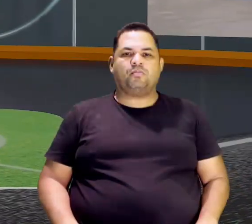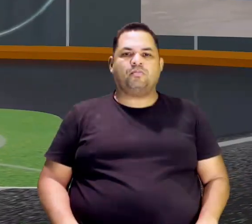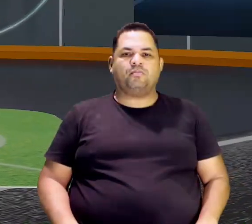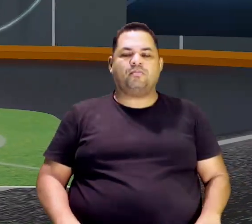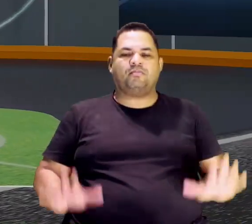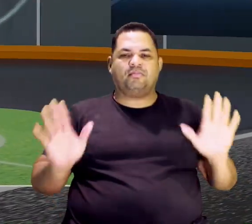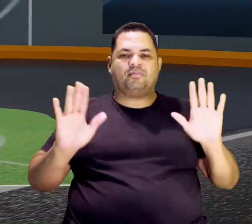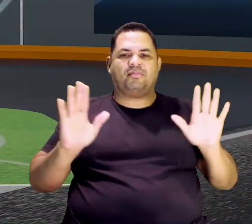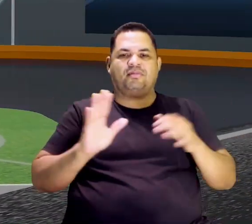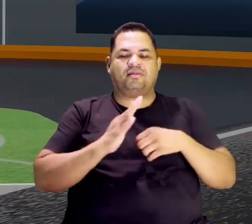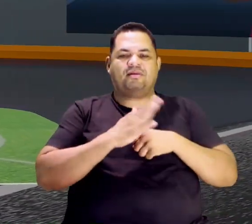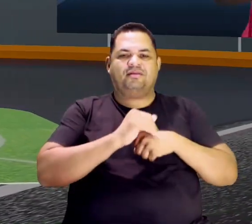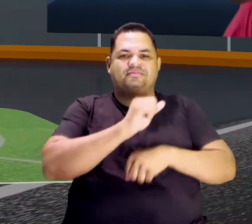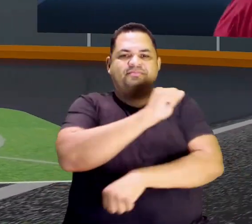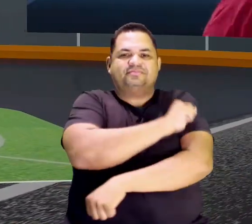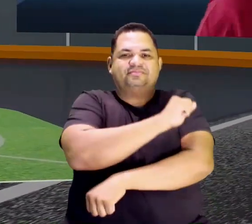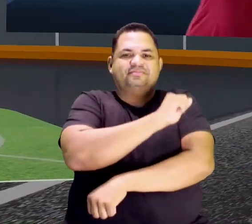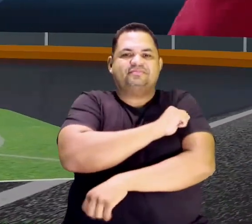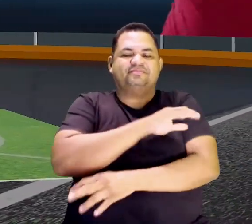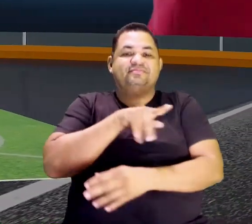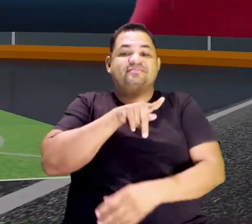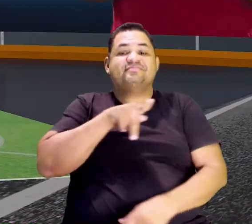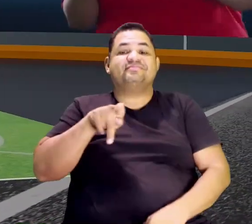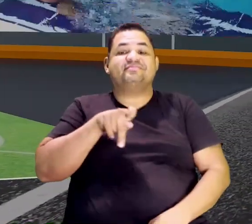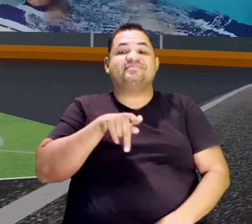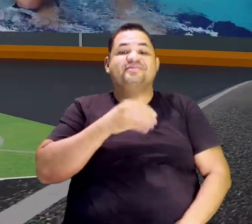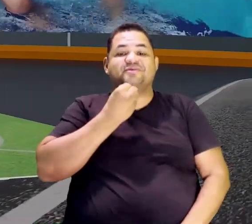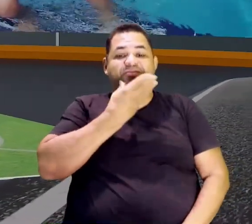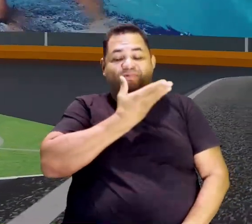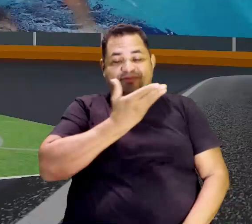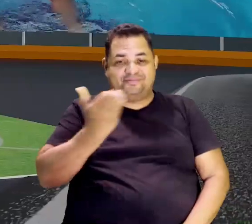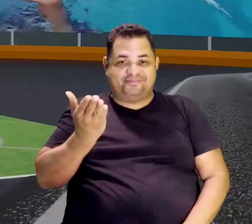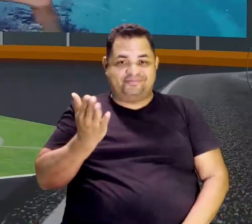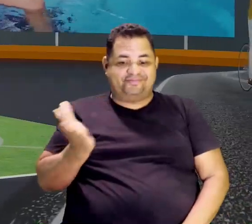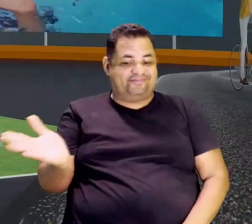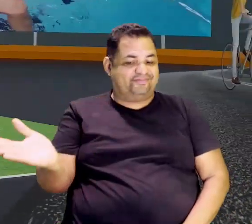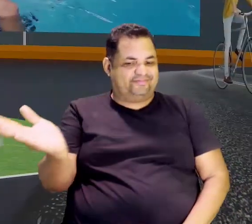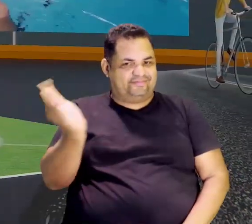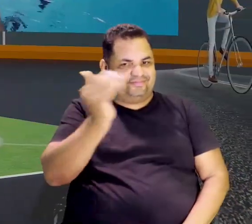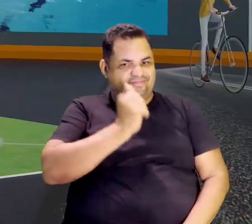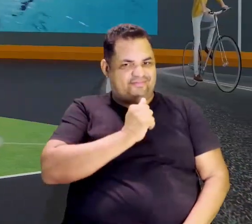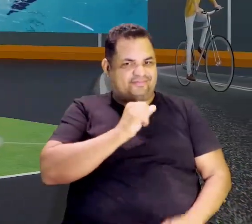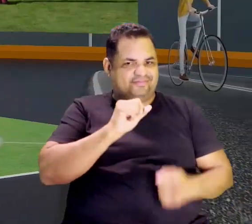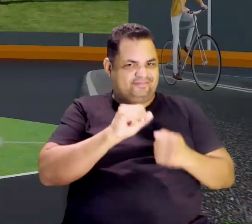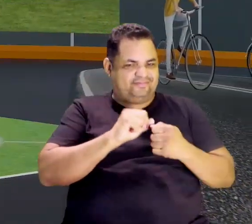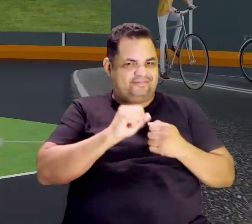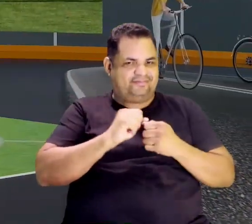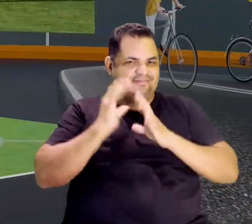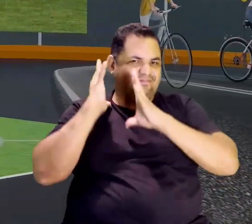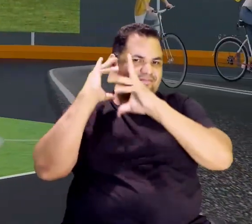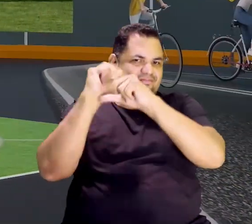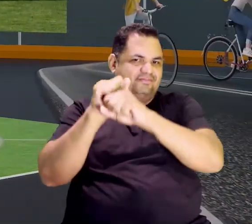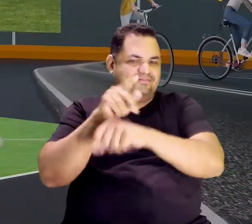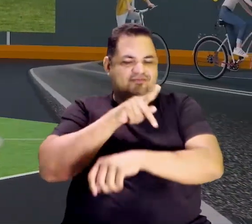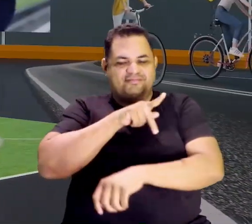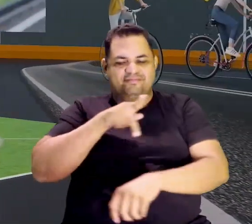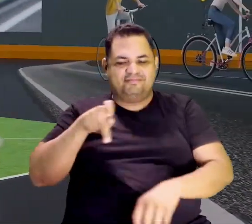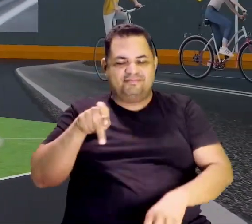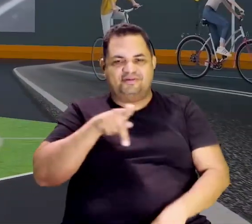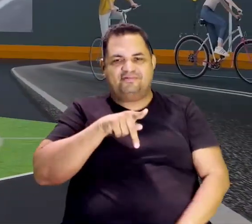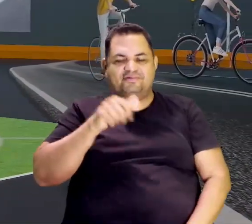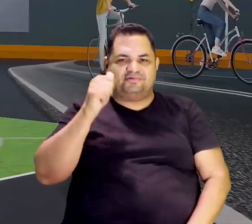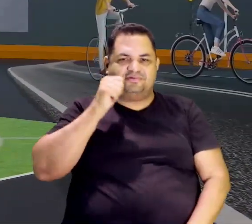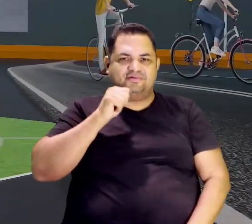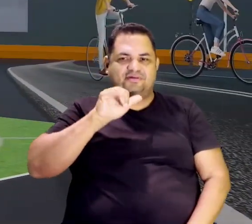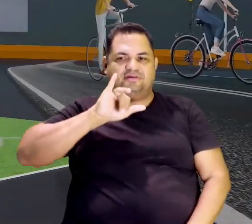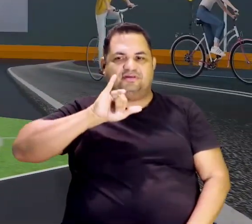Olá, caríssimo estudante! E aí, professor, tudo bem? Bora fazer a nossa revisão? Professora Iris aqui de novo, na aula de Educação Física,